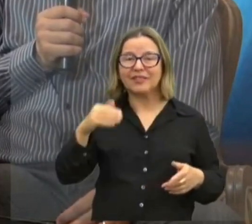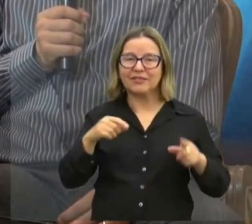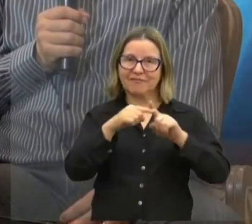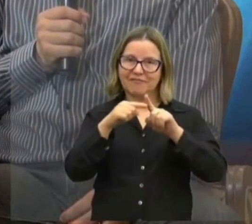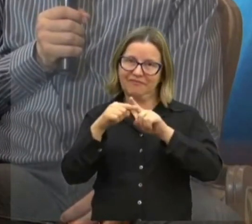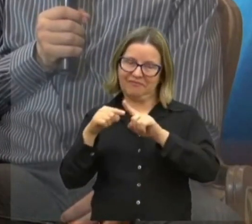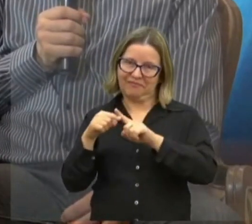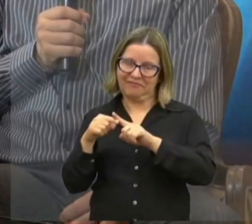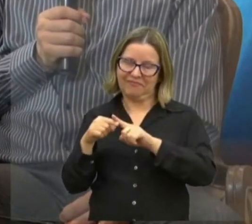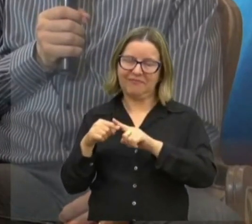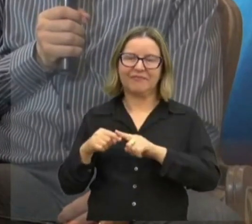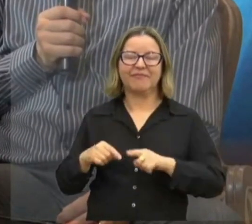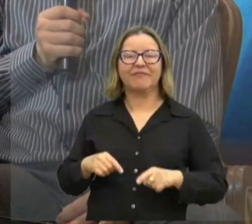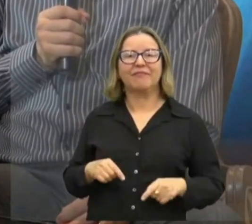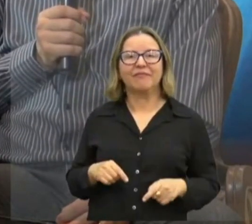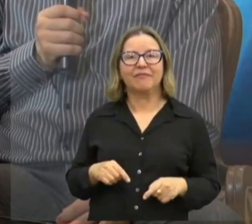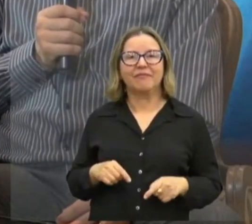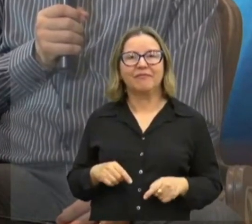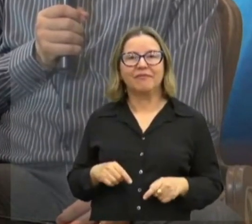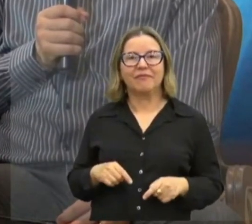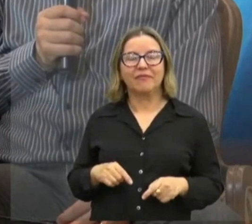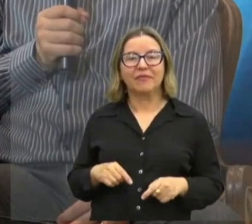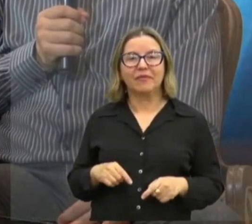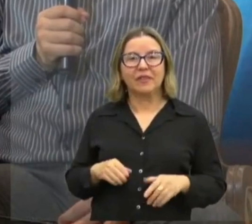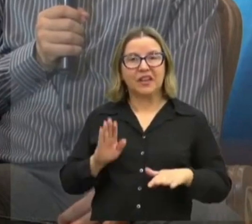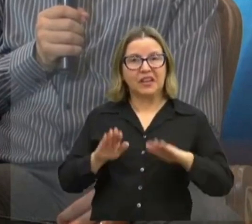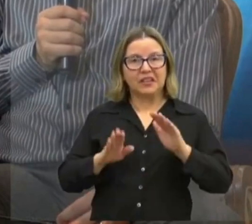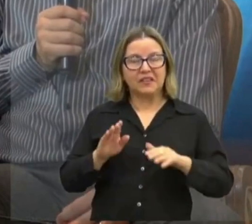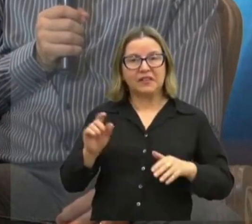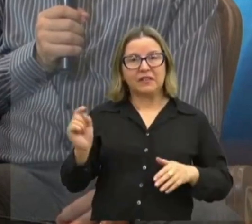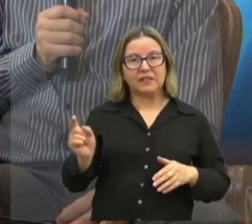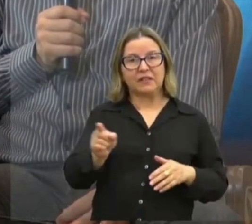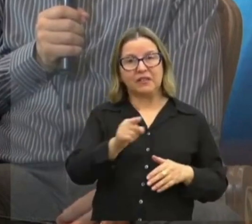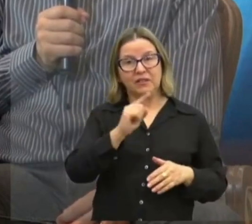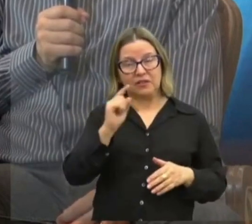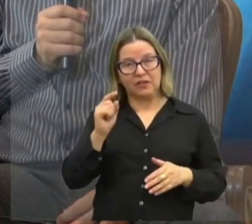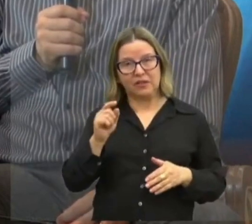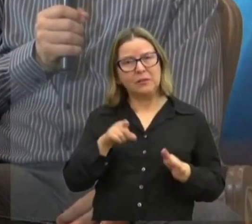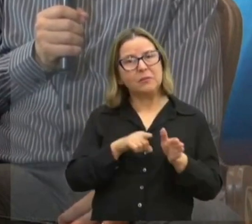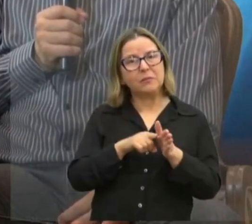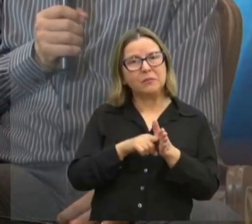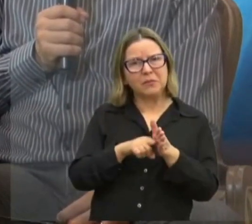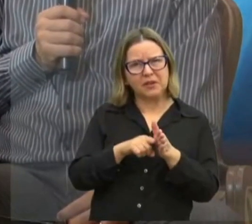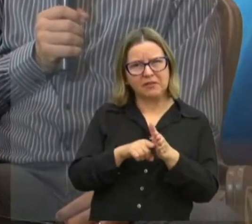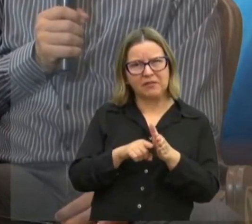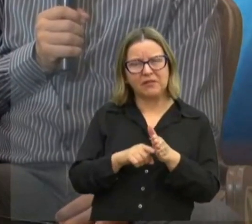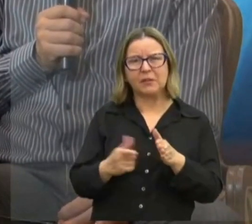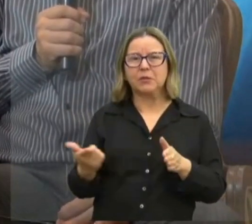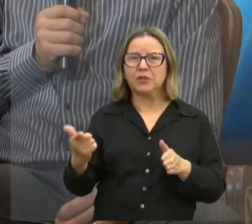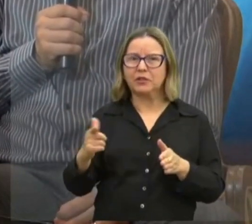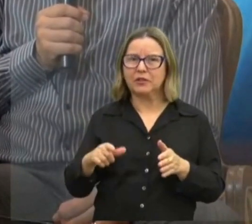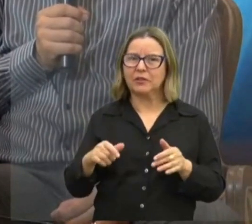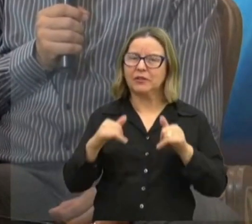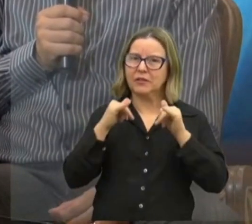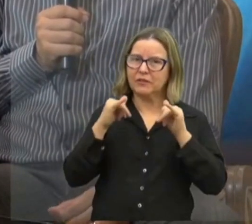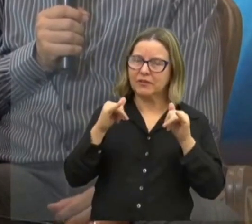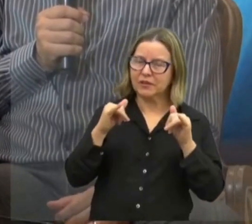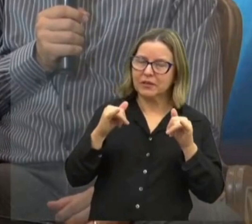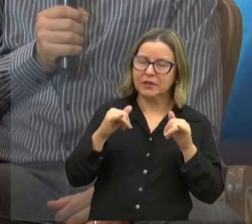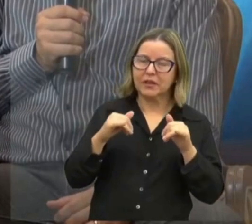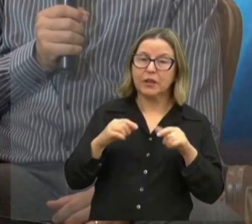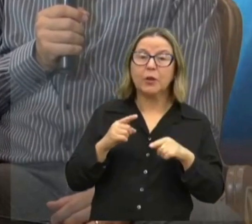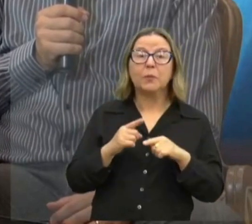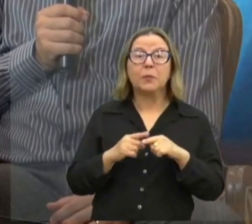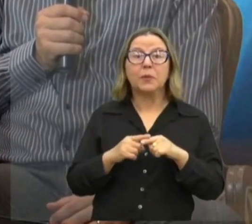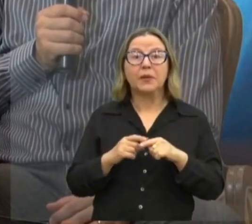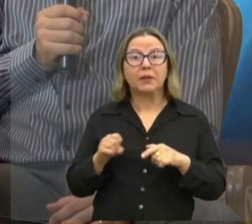nós insistimos muito a respeito disso aqui, porque isso é a essência do Evangelho. Cruz é a essência do Evangelho. É verdade. Mas as